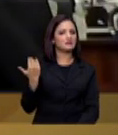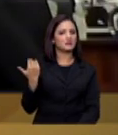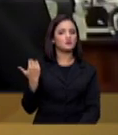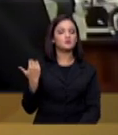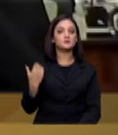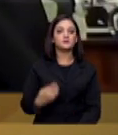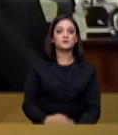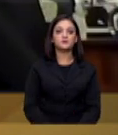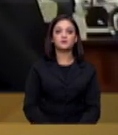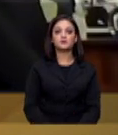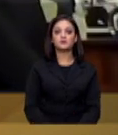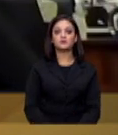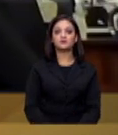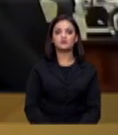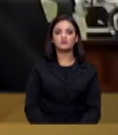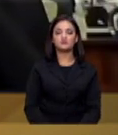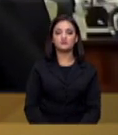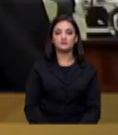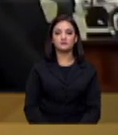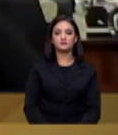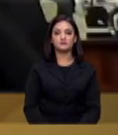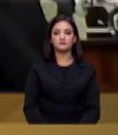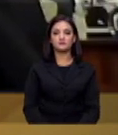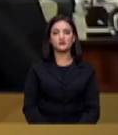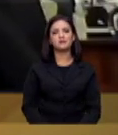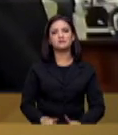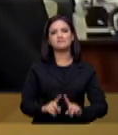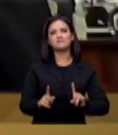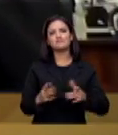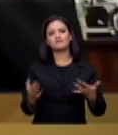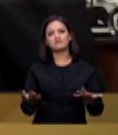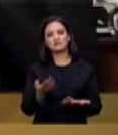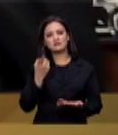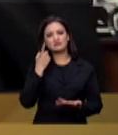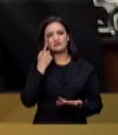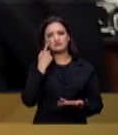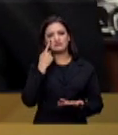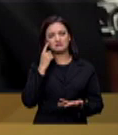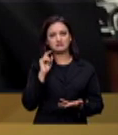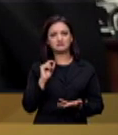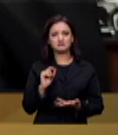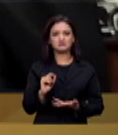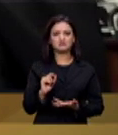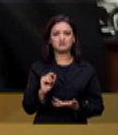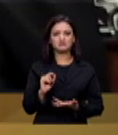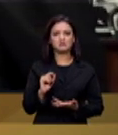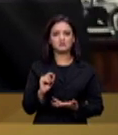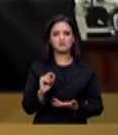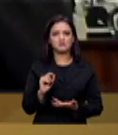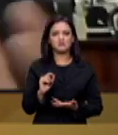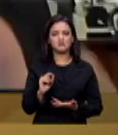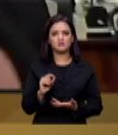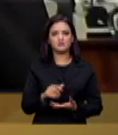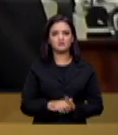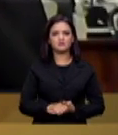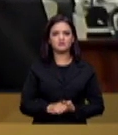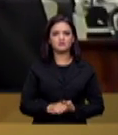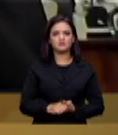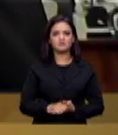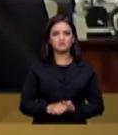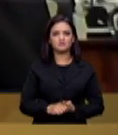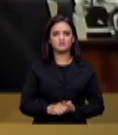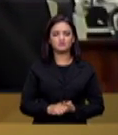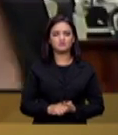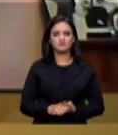Mas, de fato, aqui a gente está diante de uma situação que